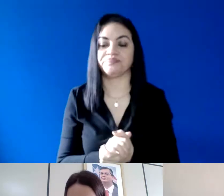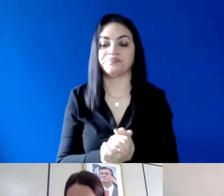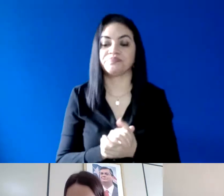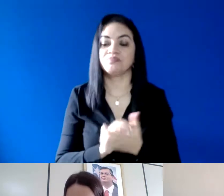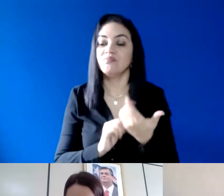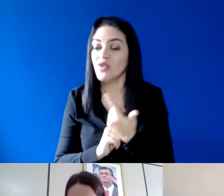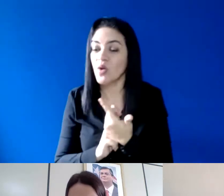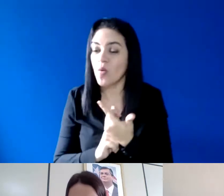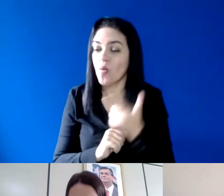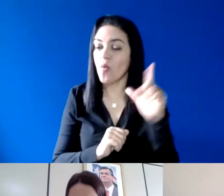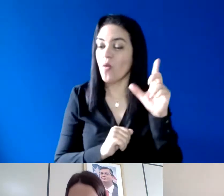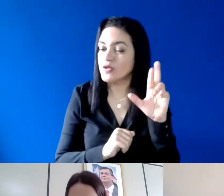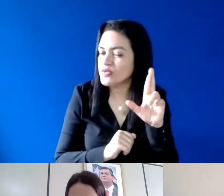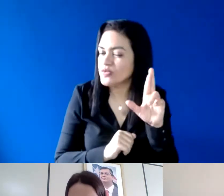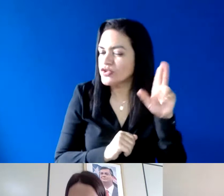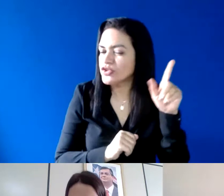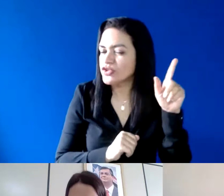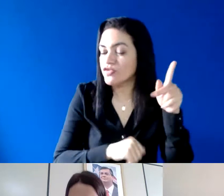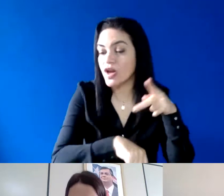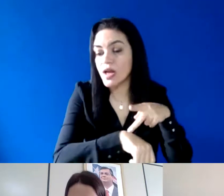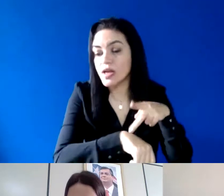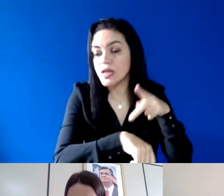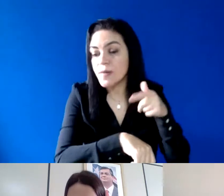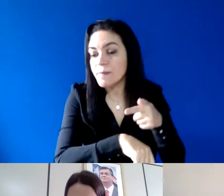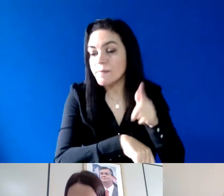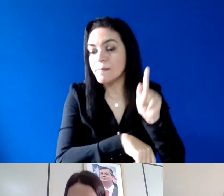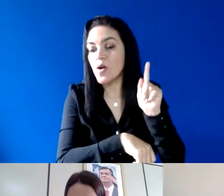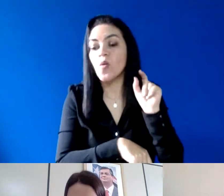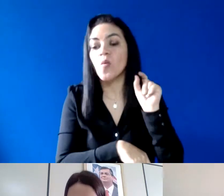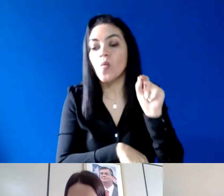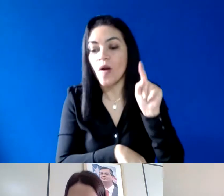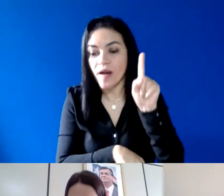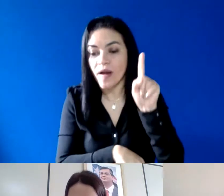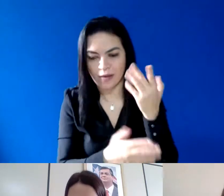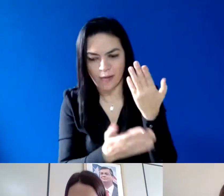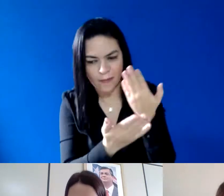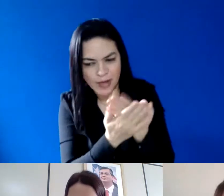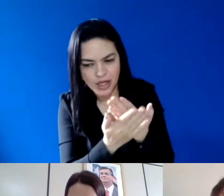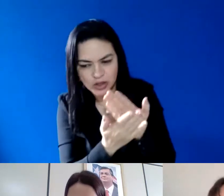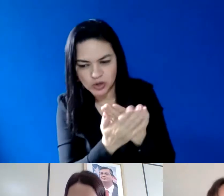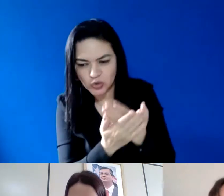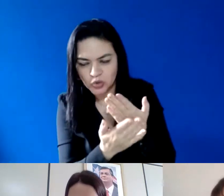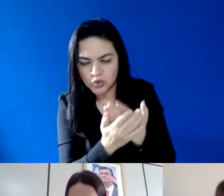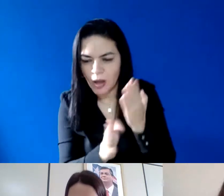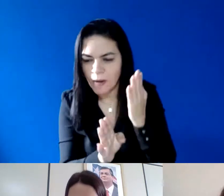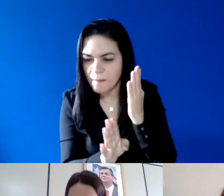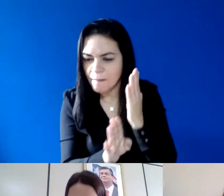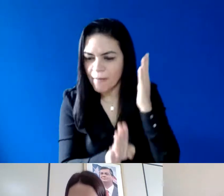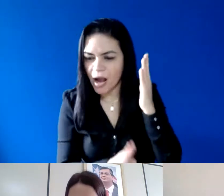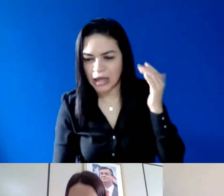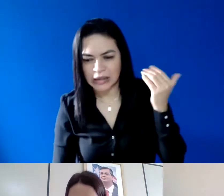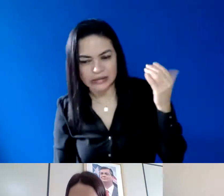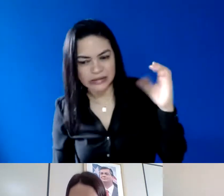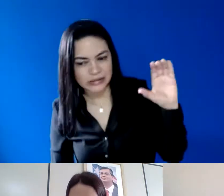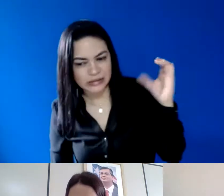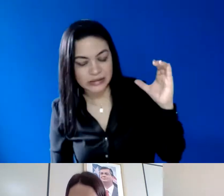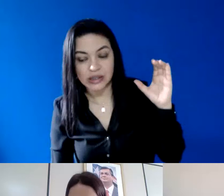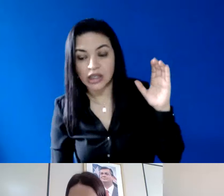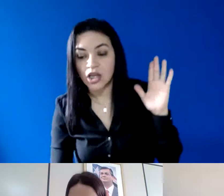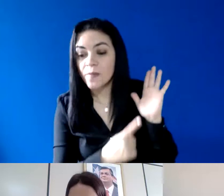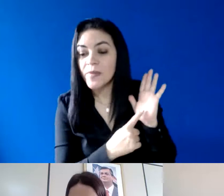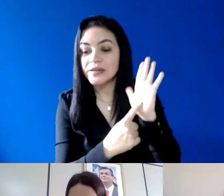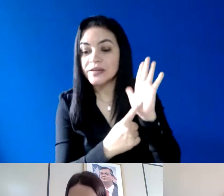Um diferencial da nossa pós-graduação é que pelos estudos, as evidências científicas apresentam